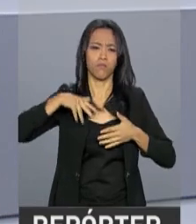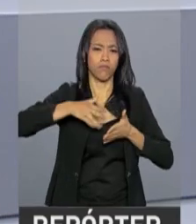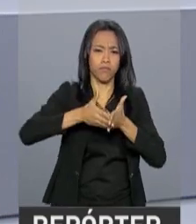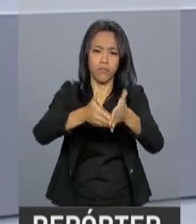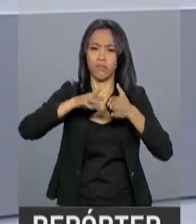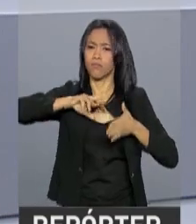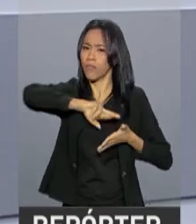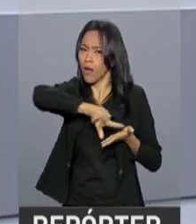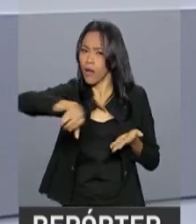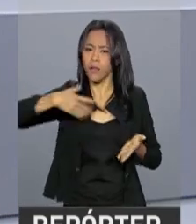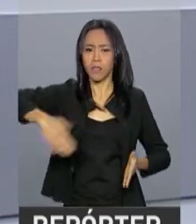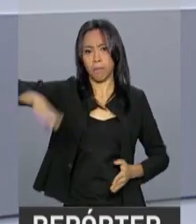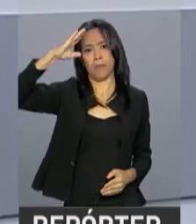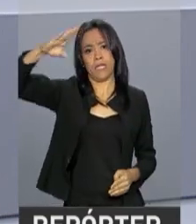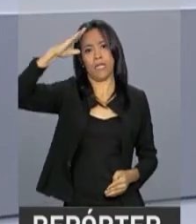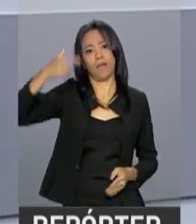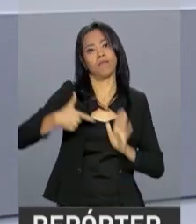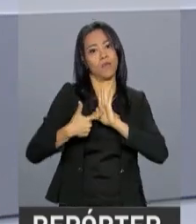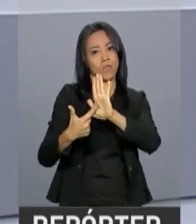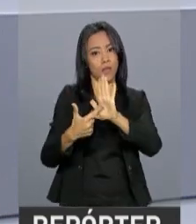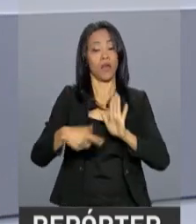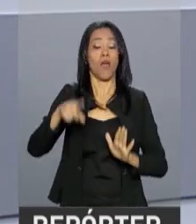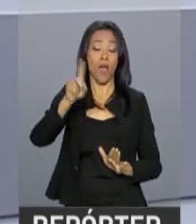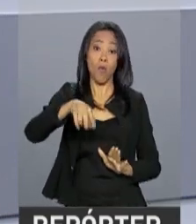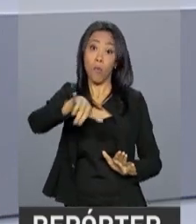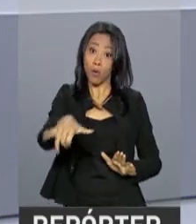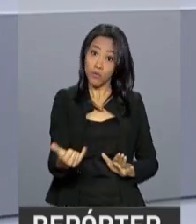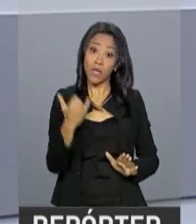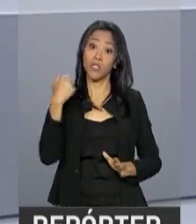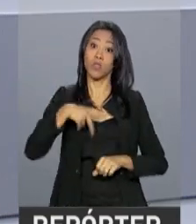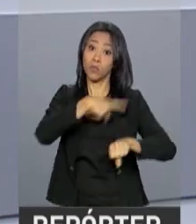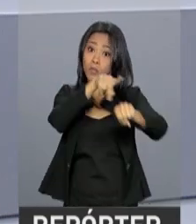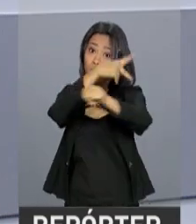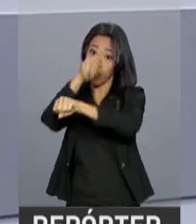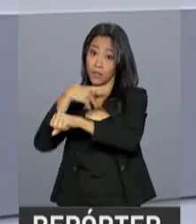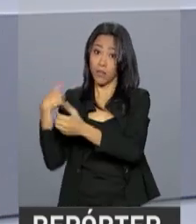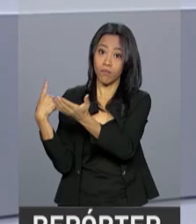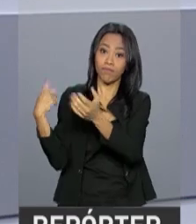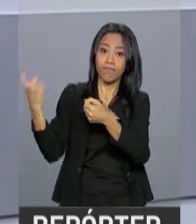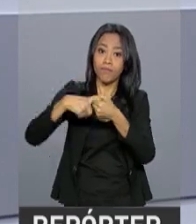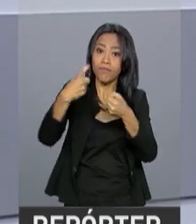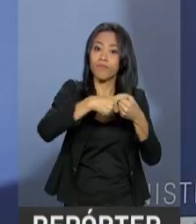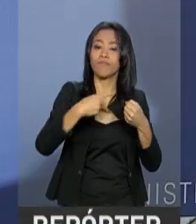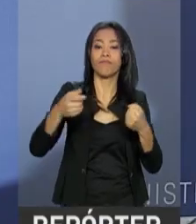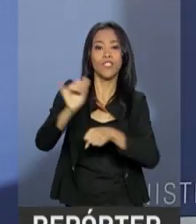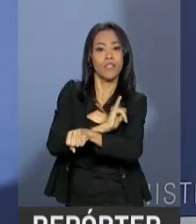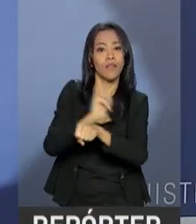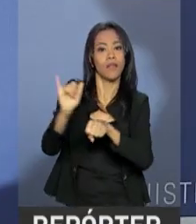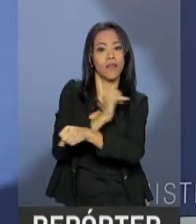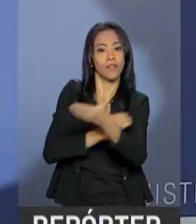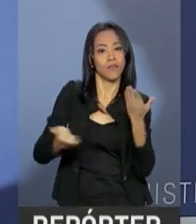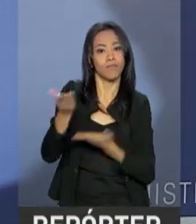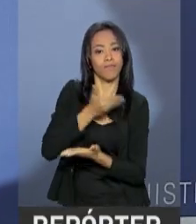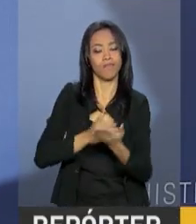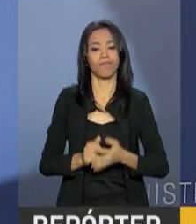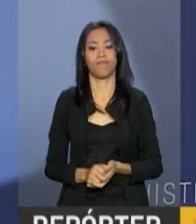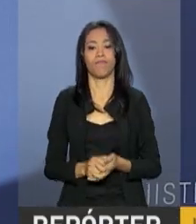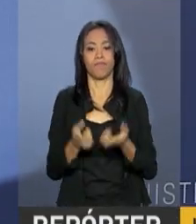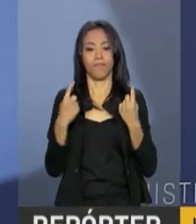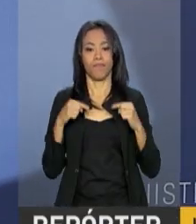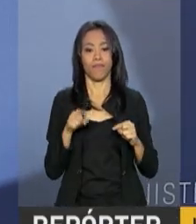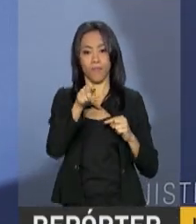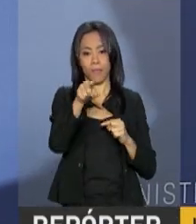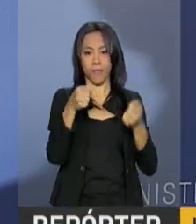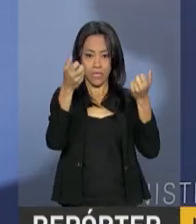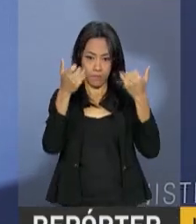feira é uma oportunidade para os países realizarem parcerias estratégicas de defesa é